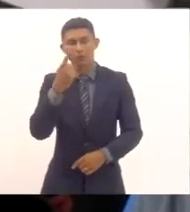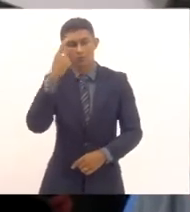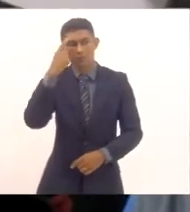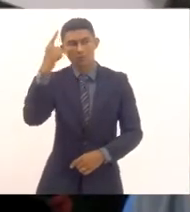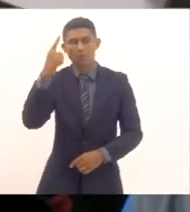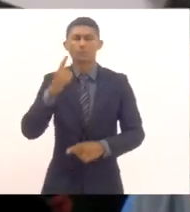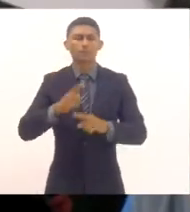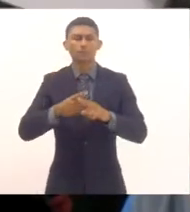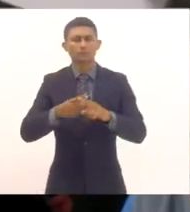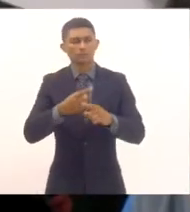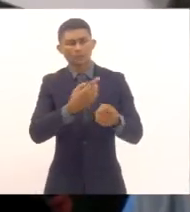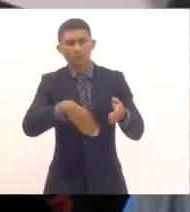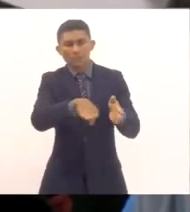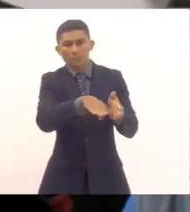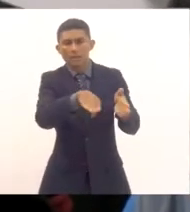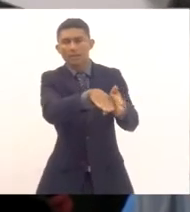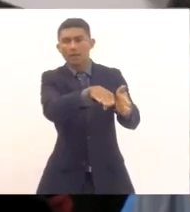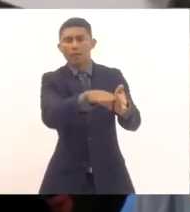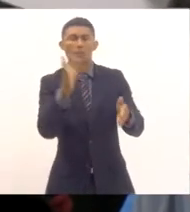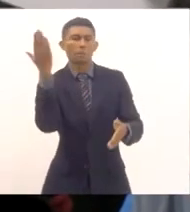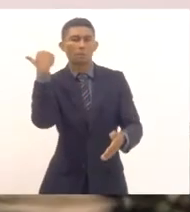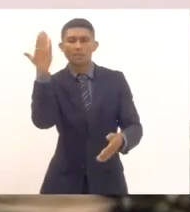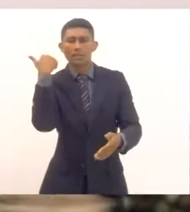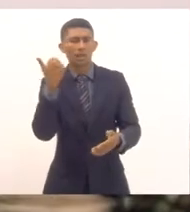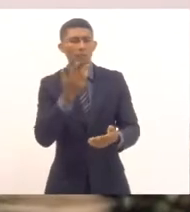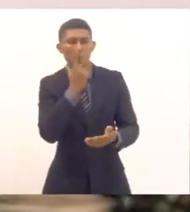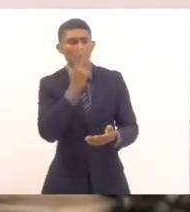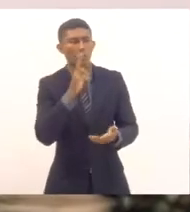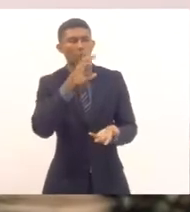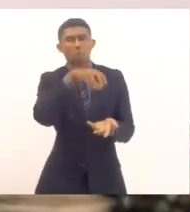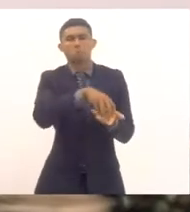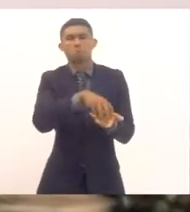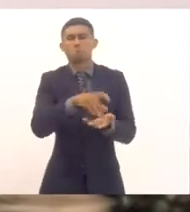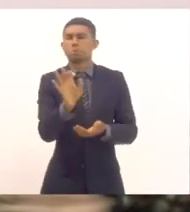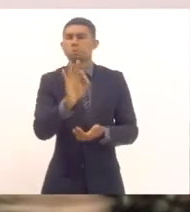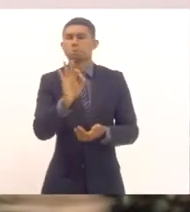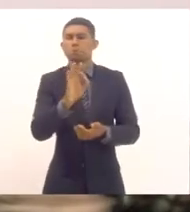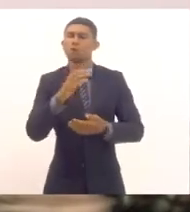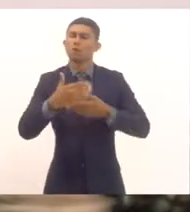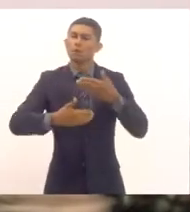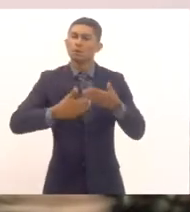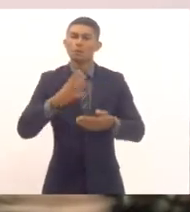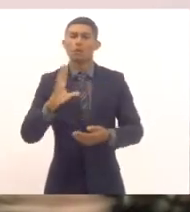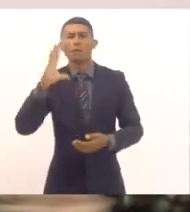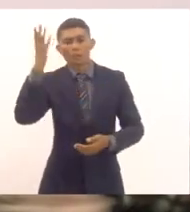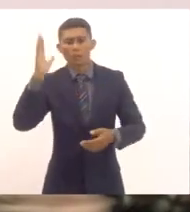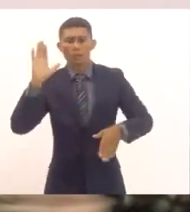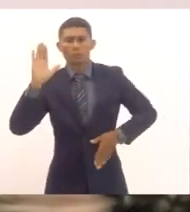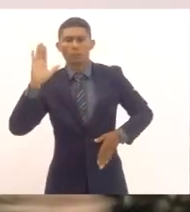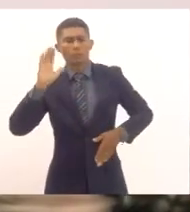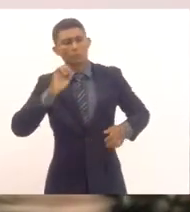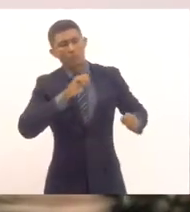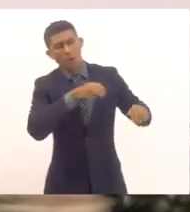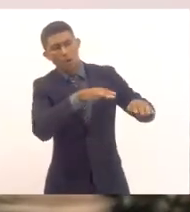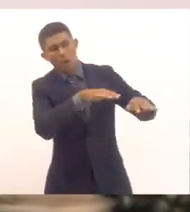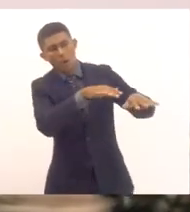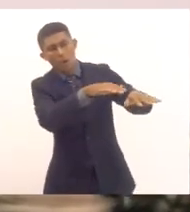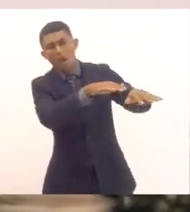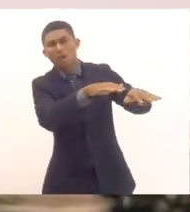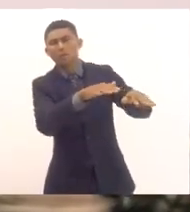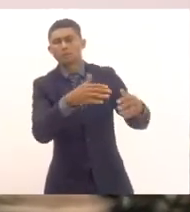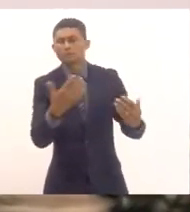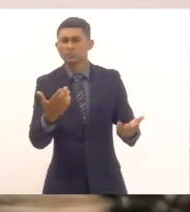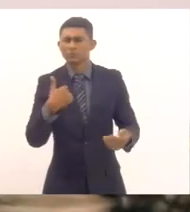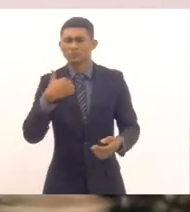aquelas Estações não estavam ocupadas Em algum momento elas foram ocupados eu acho extremamente é